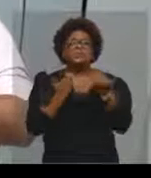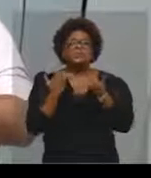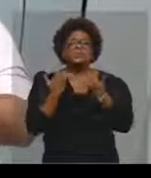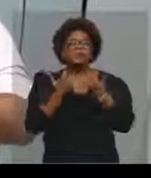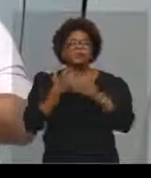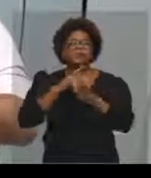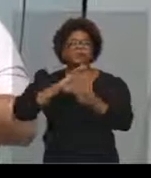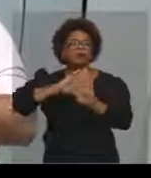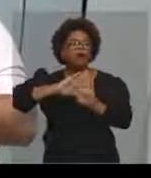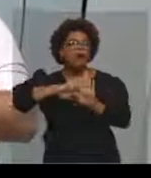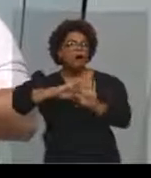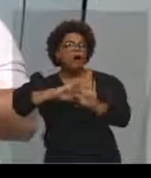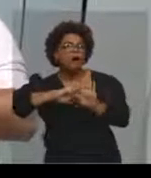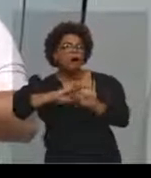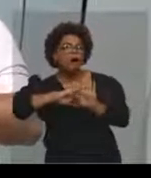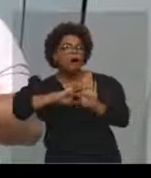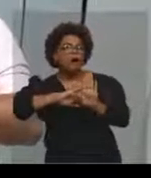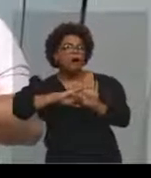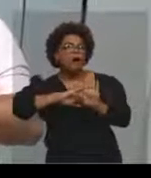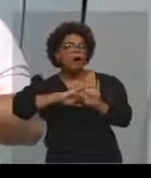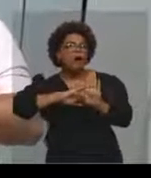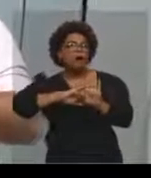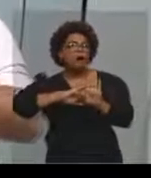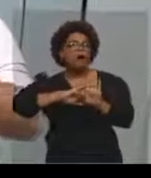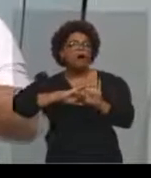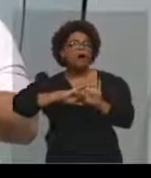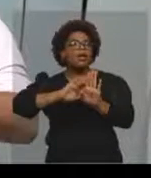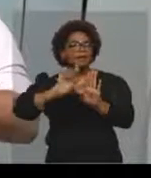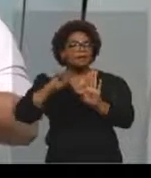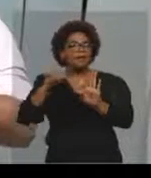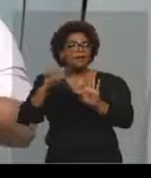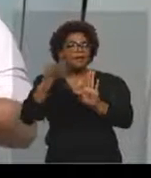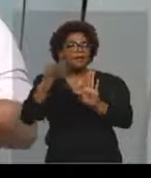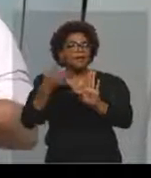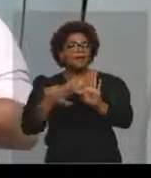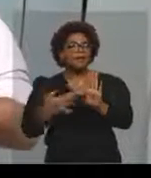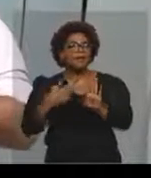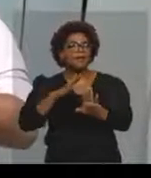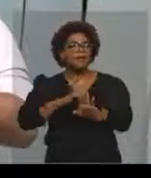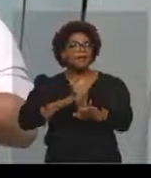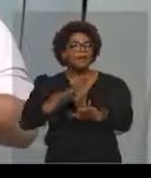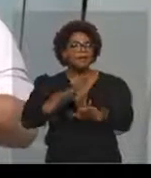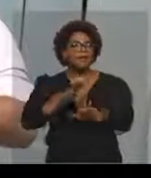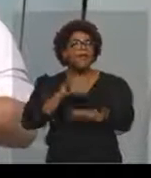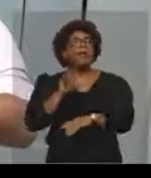pode falar um pouquinho mais sobre as entrelinhas. Isso é